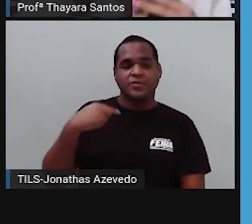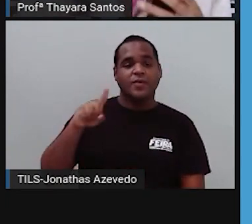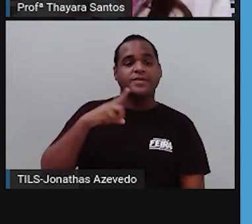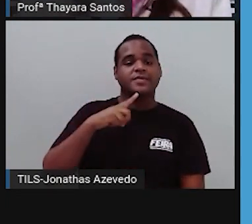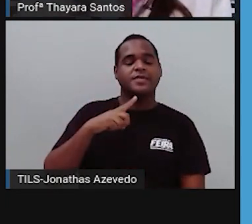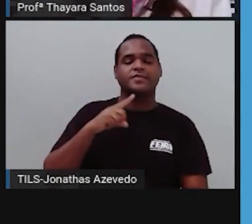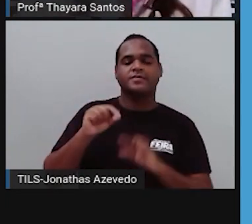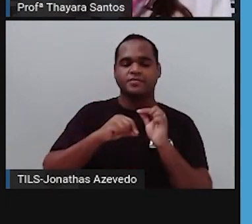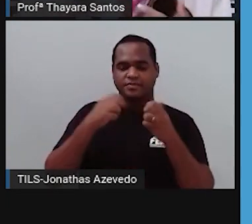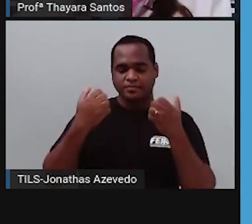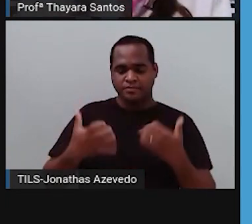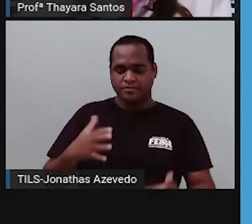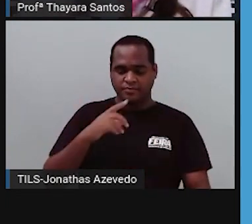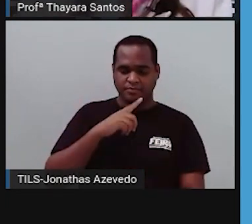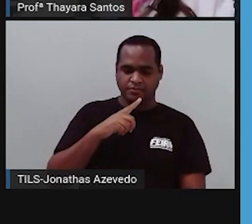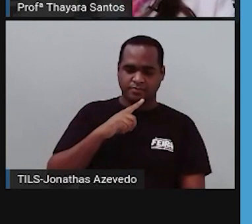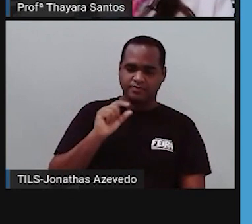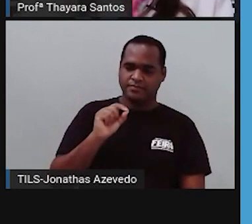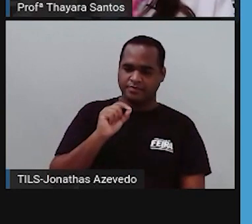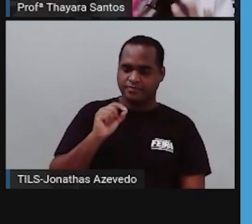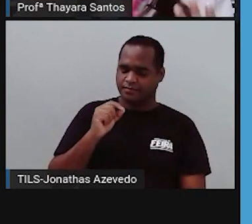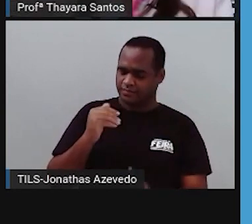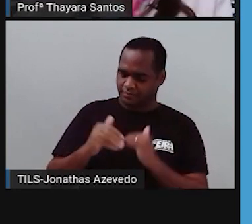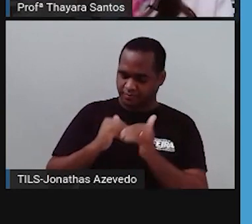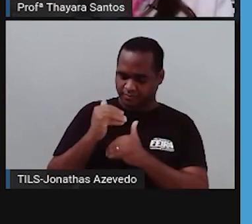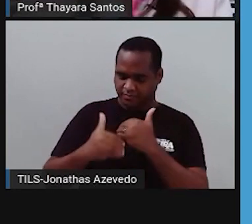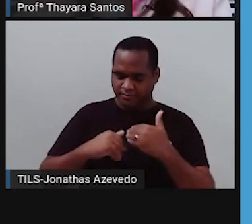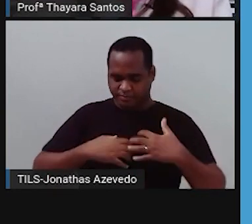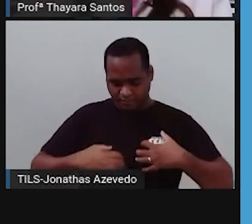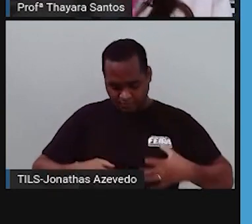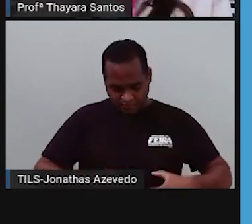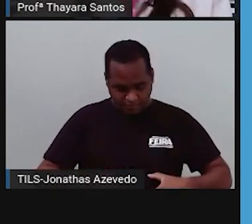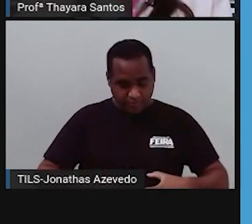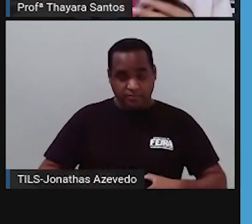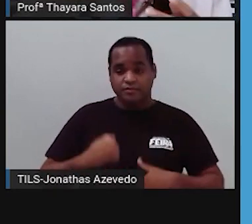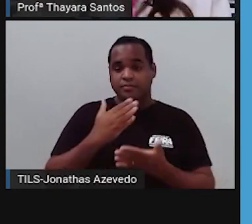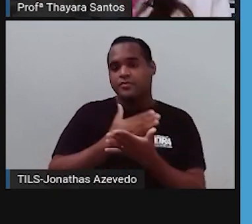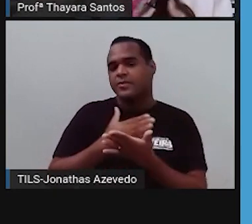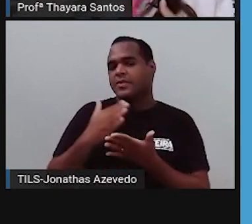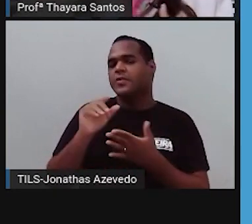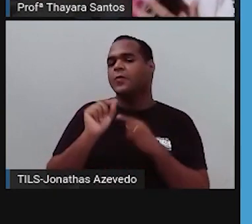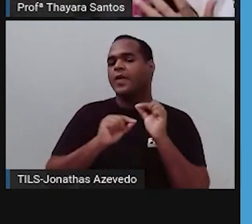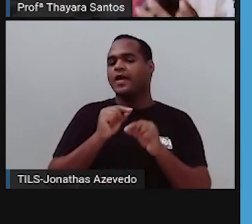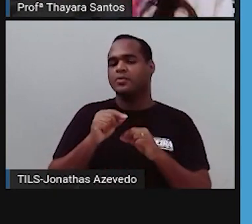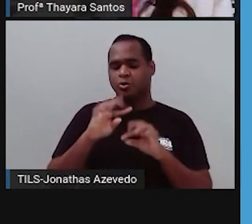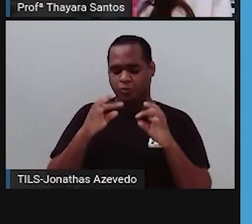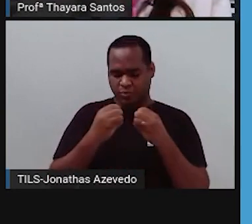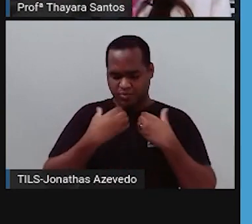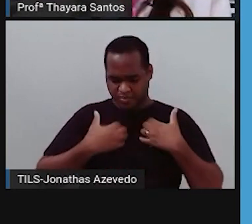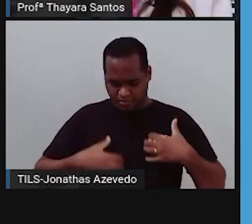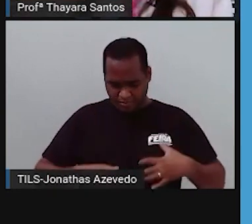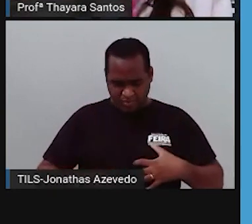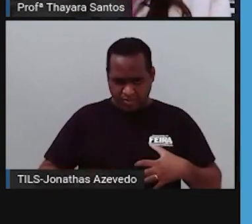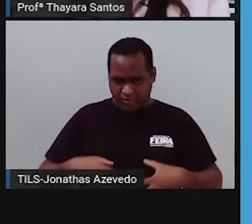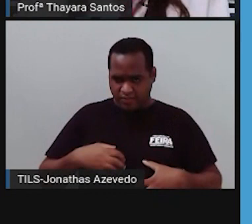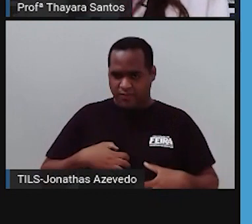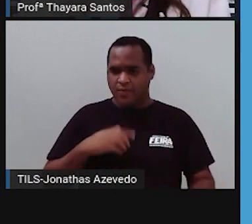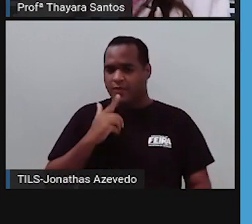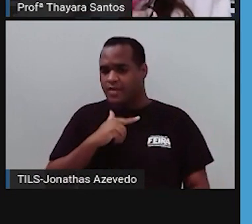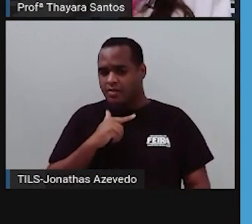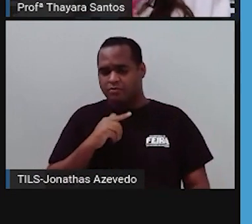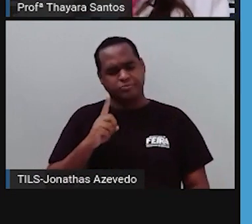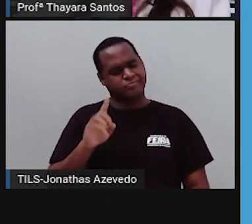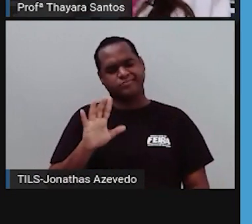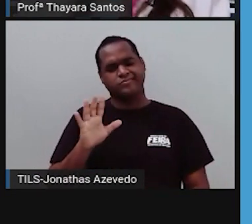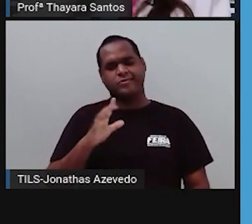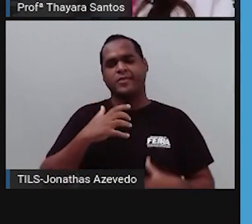semanas de fato do desenvolvimento dos órgãos. A partir disso, a gente não tem mais muito órgão se desenvolvendo, é mais aperfeiçoamento do